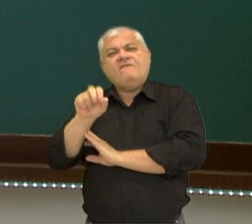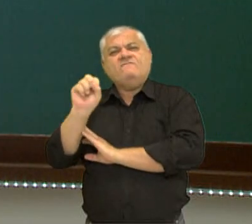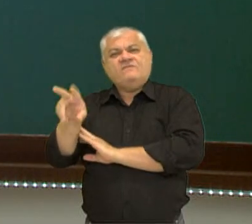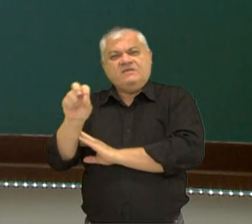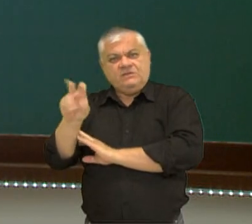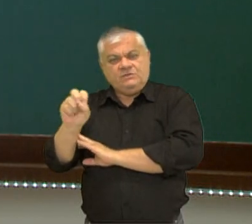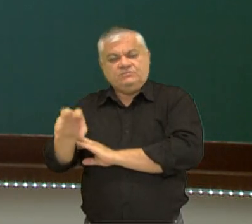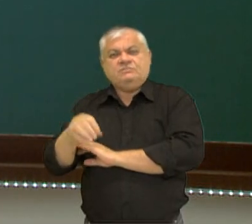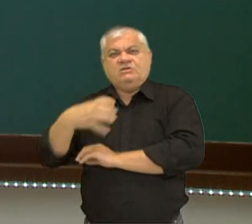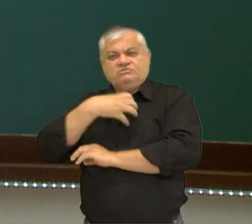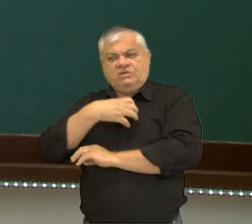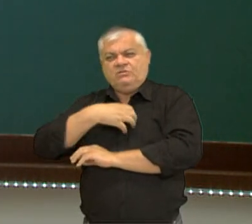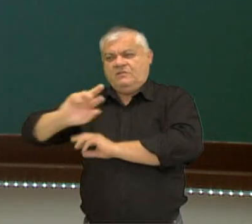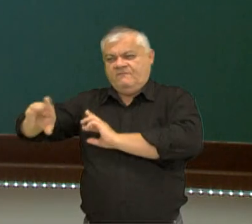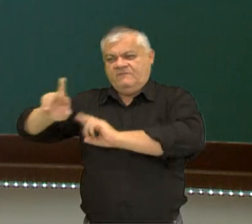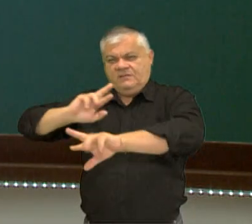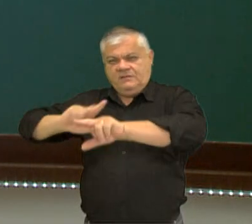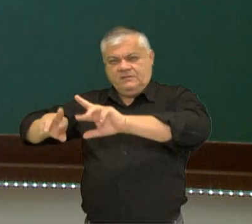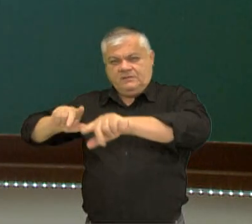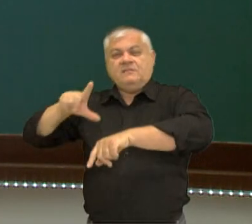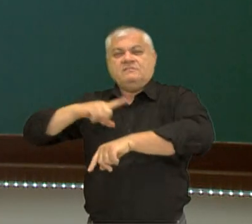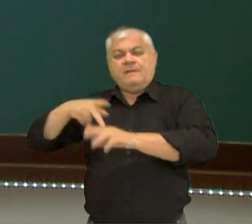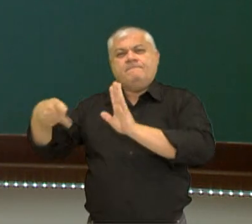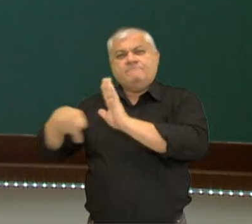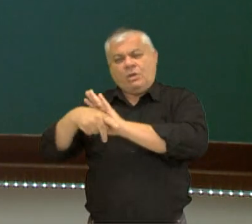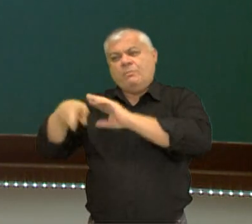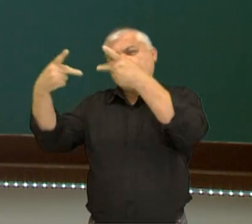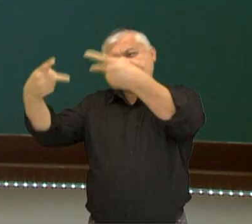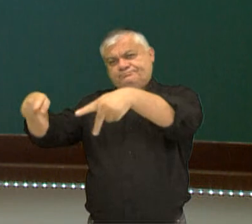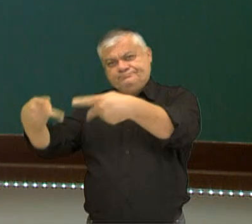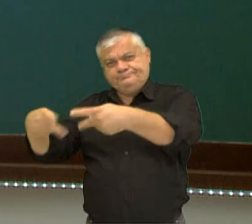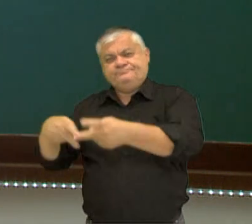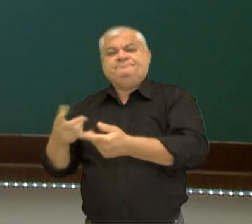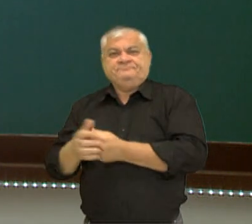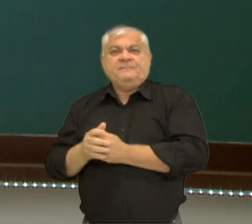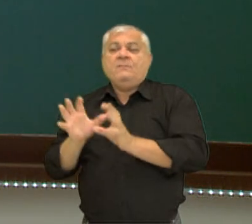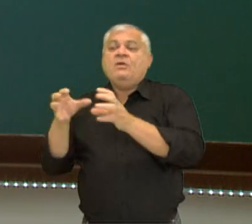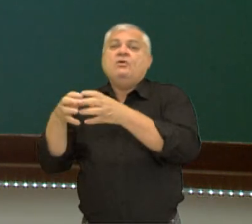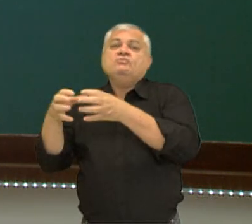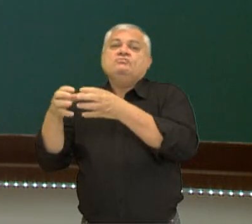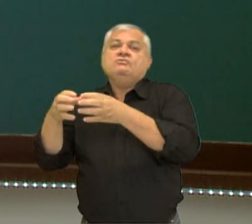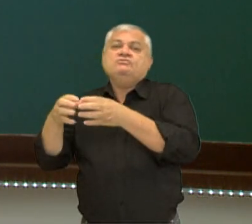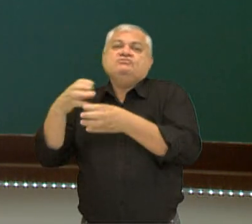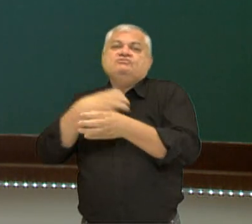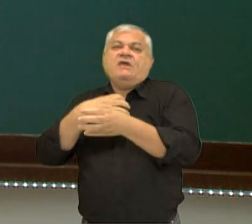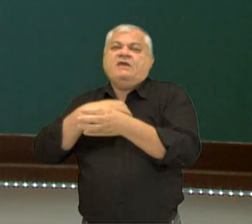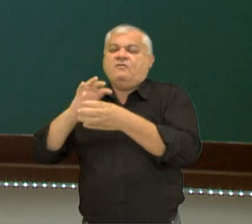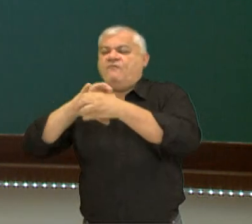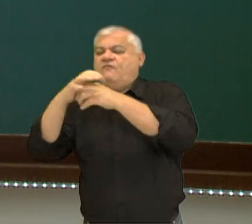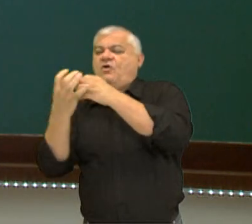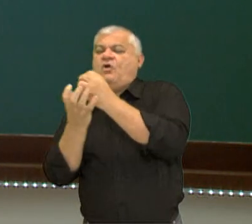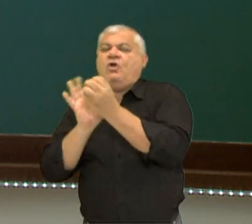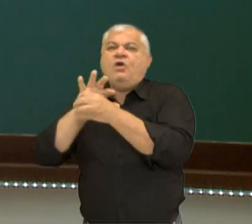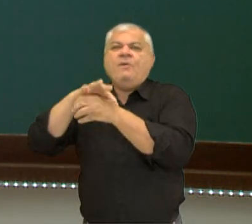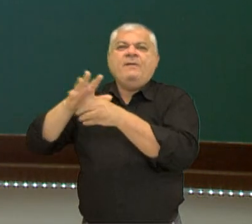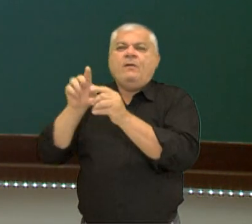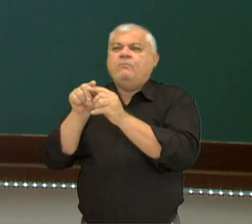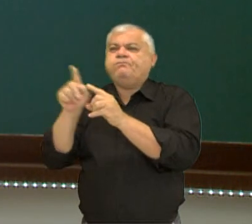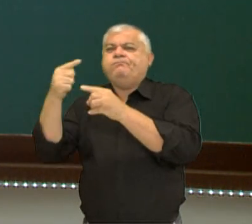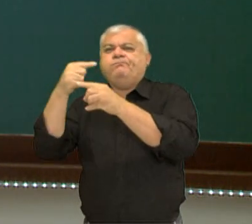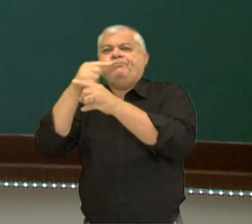diferentes, inclusive. Então, coronavírus é um nome popular e isso se deve ao formato do vírus, né? As proteínas que ele tem ao